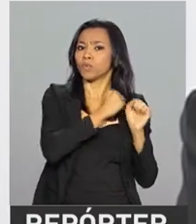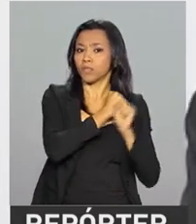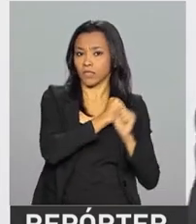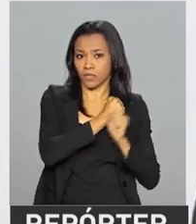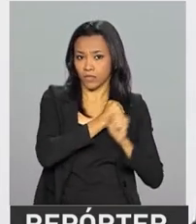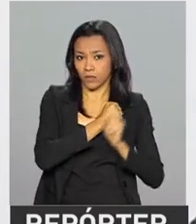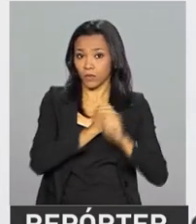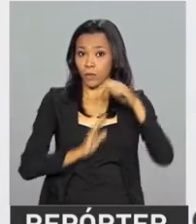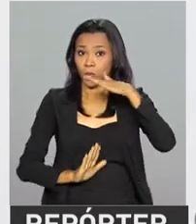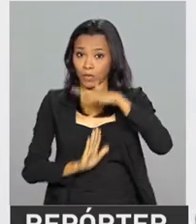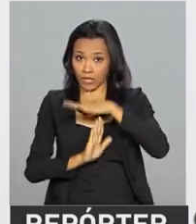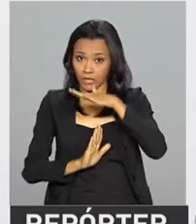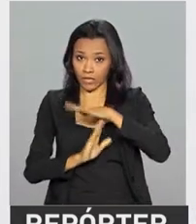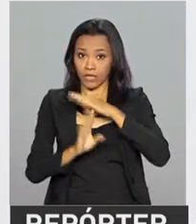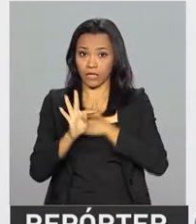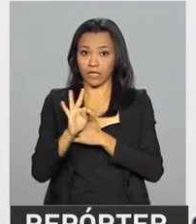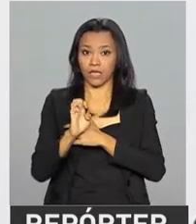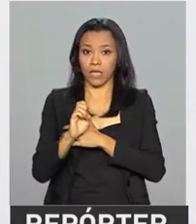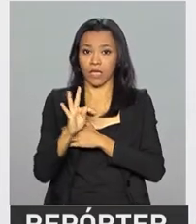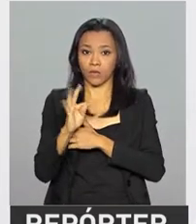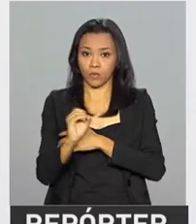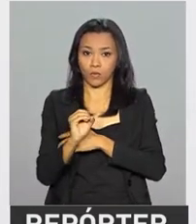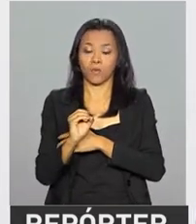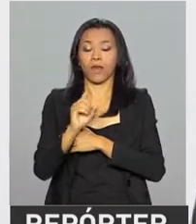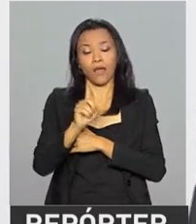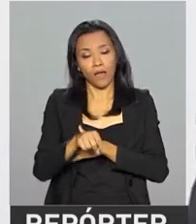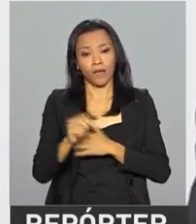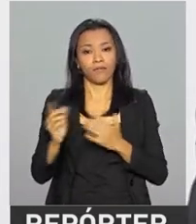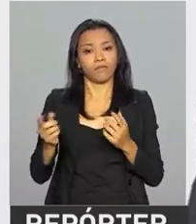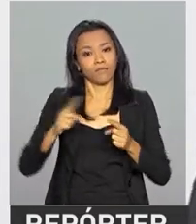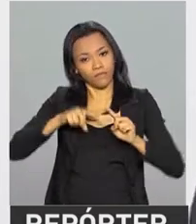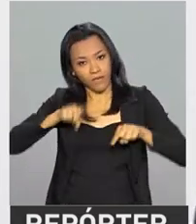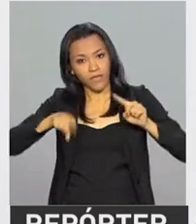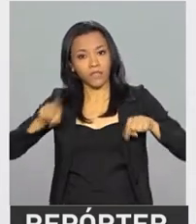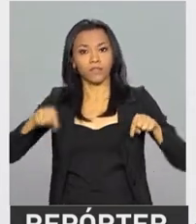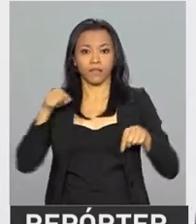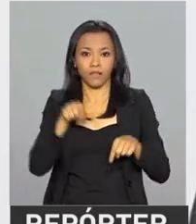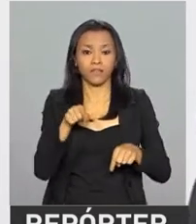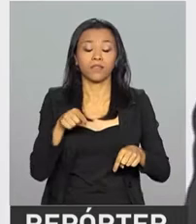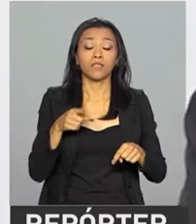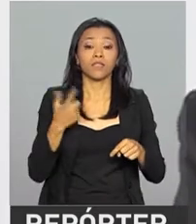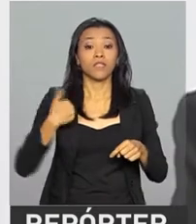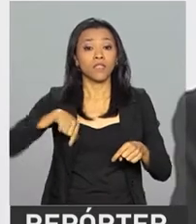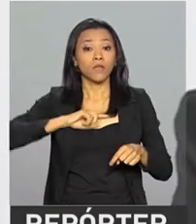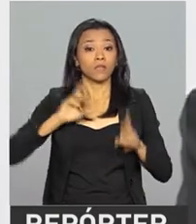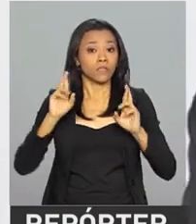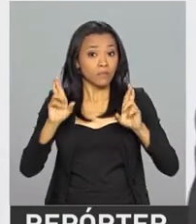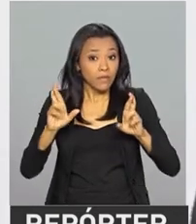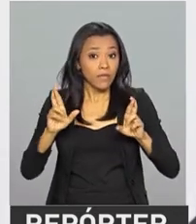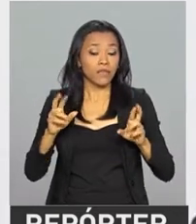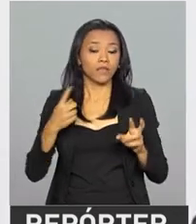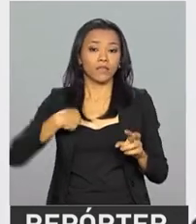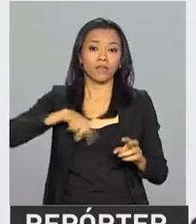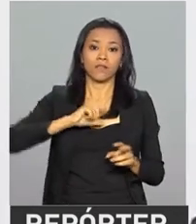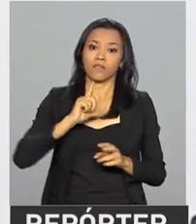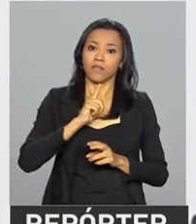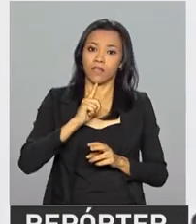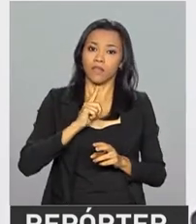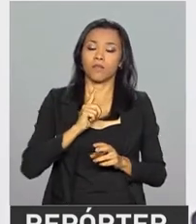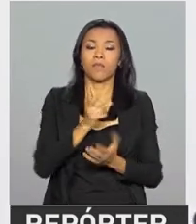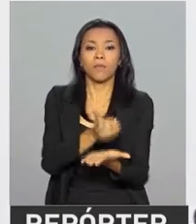o teto tem variado em torno disso né ea expectativa é que nós tenhamos uma